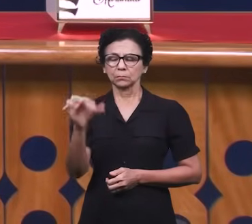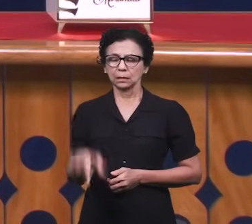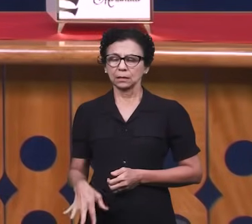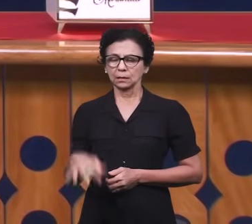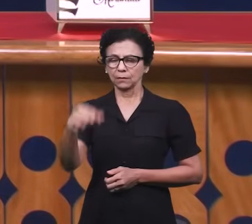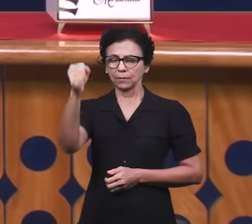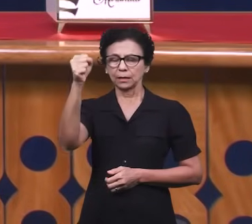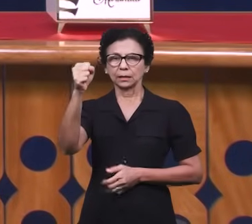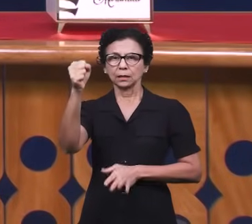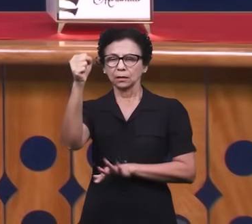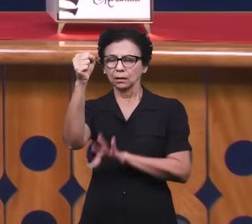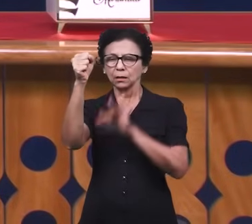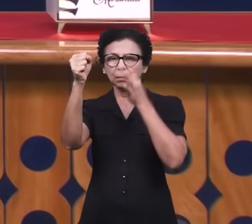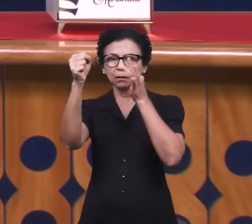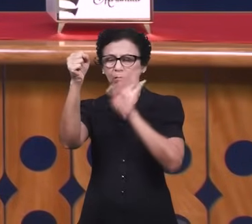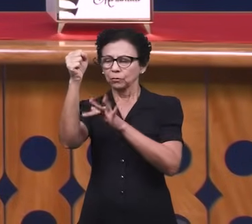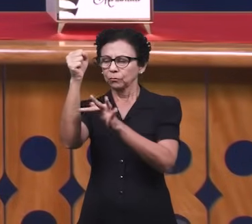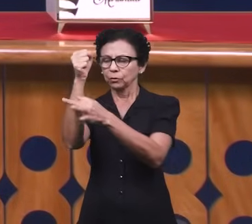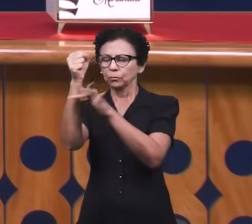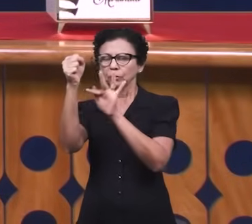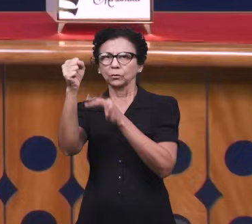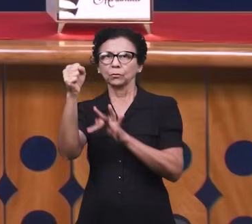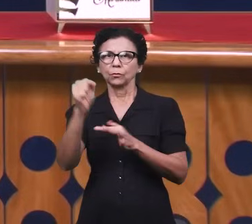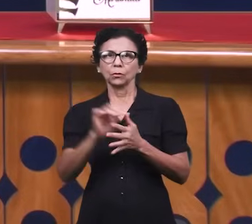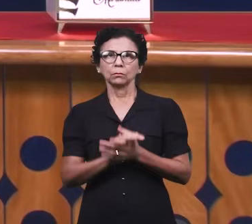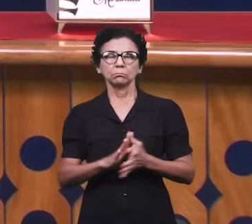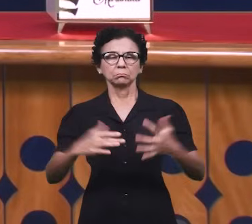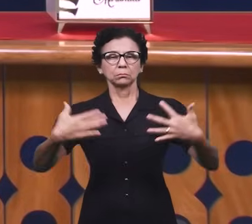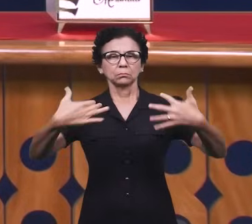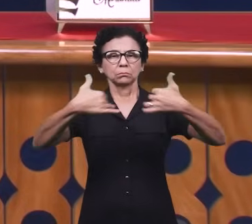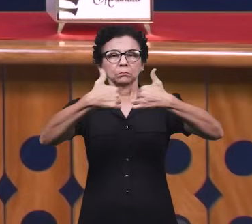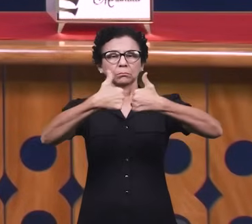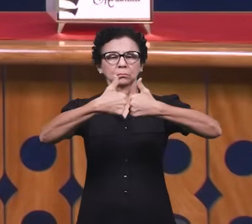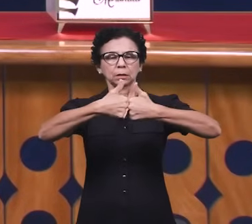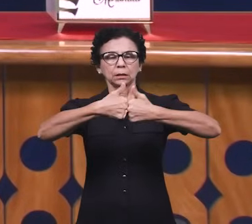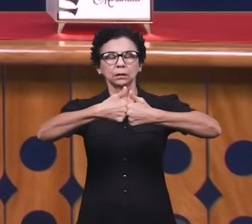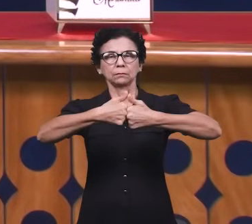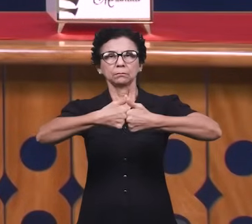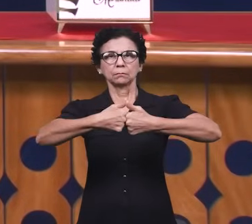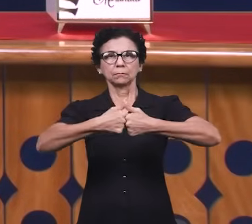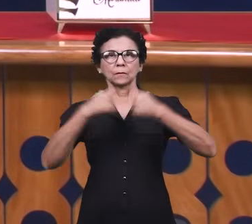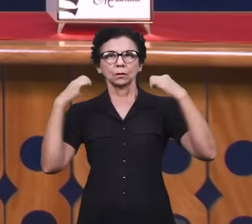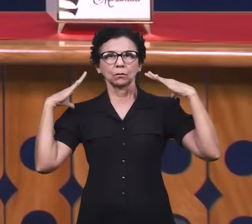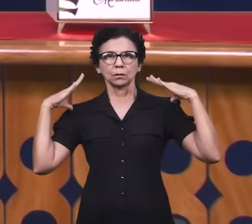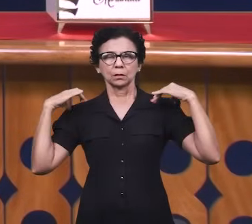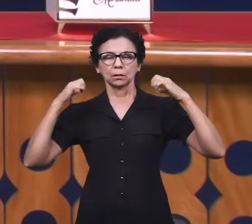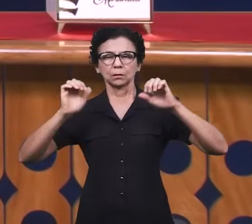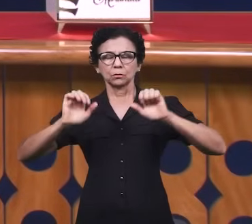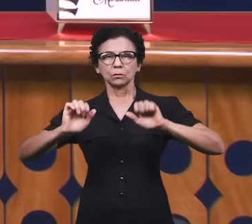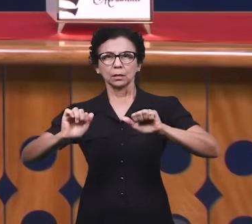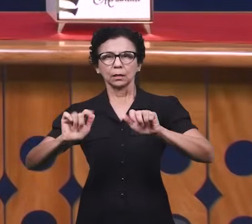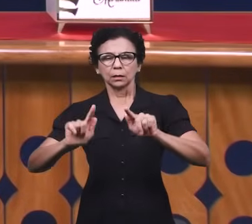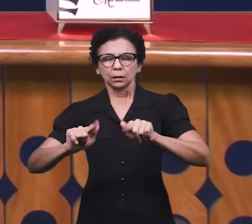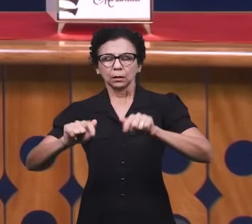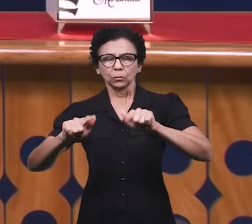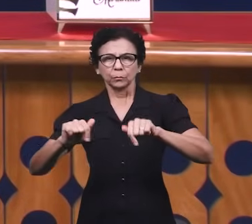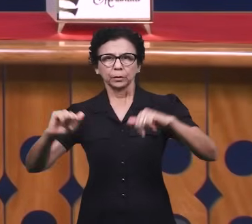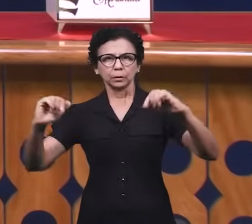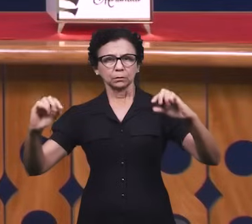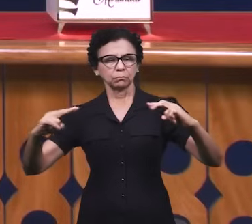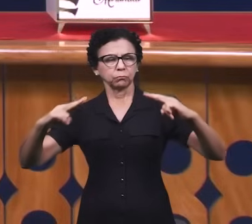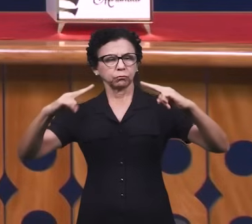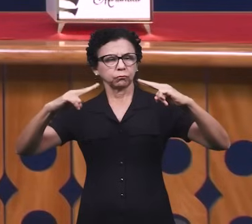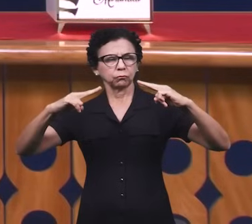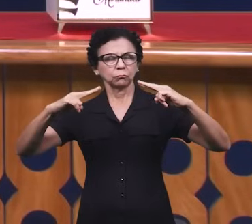era a arca, havia 2 querubins, um de frente para o outro, estendendo as suas asas, e ali do meio era de onde